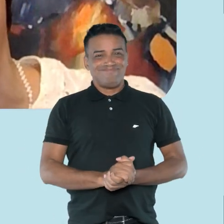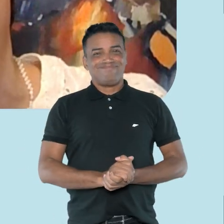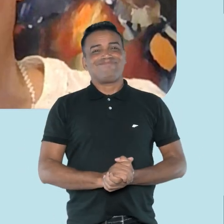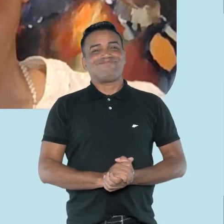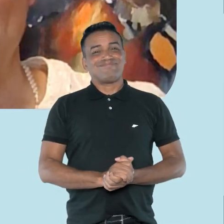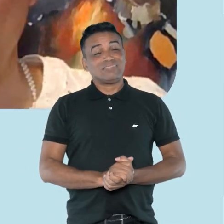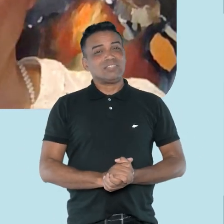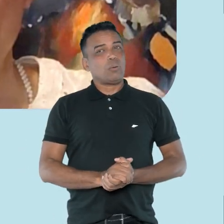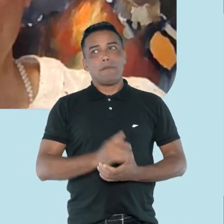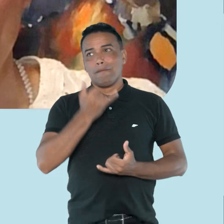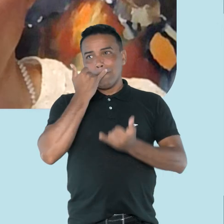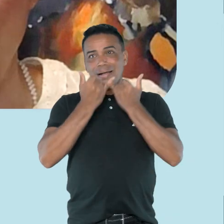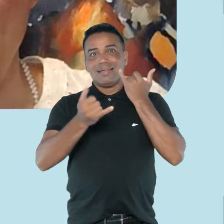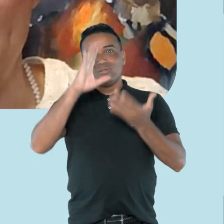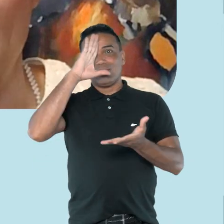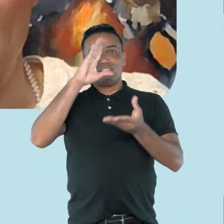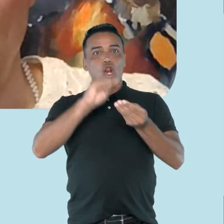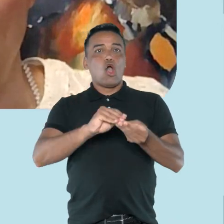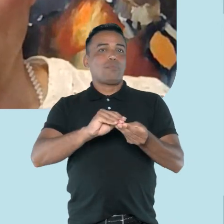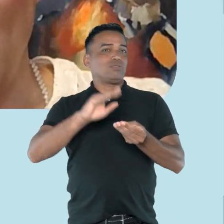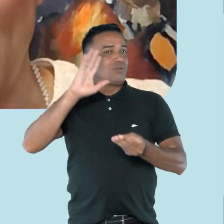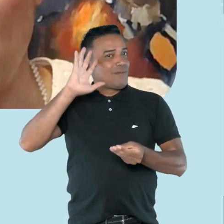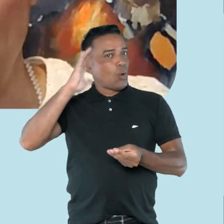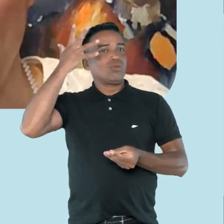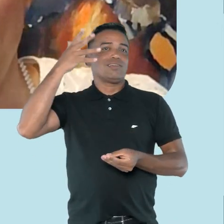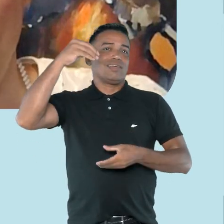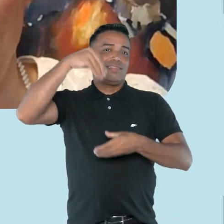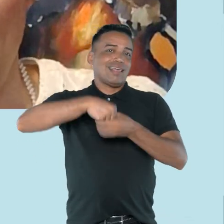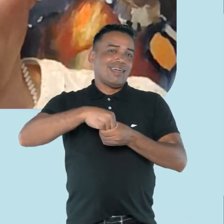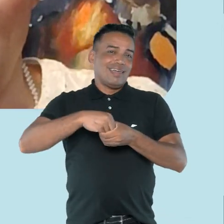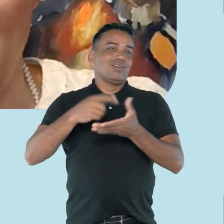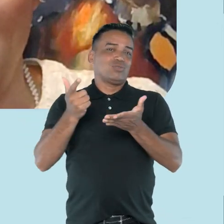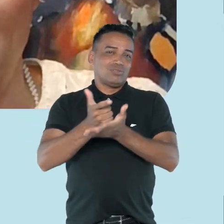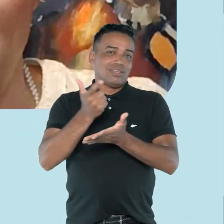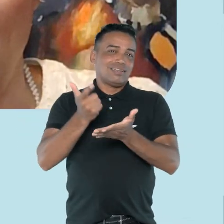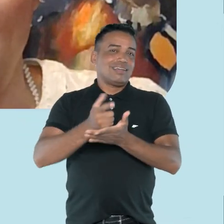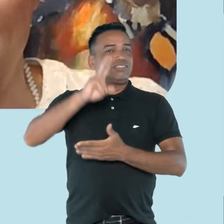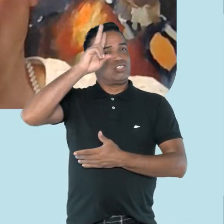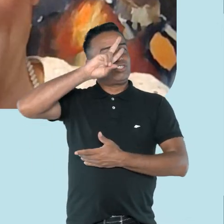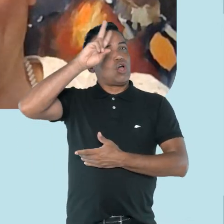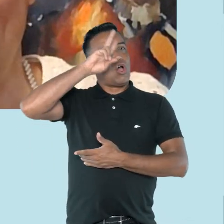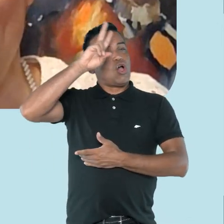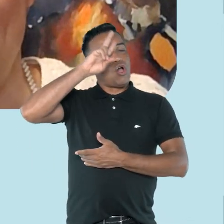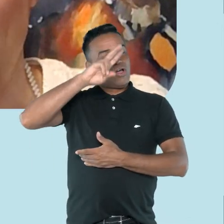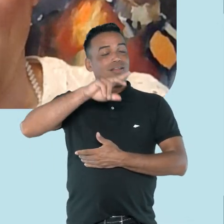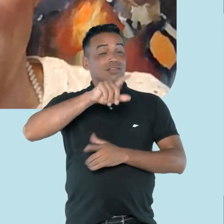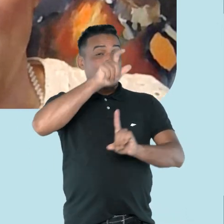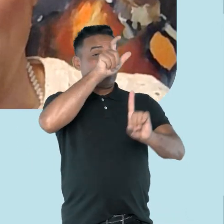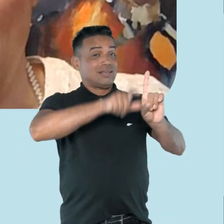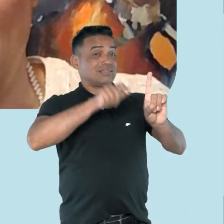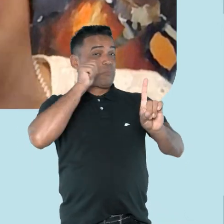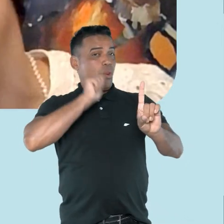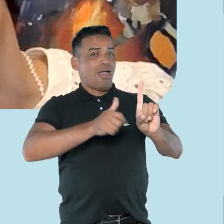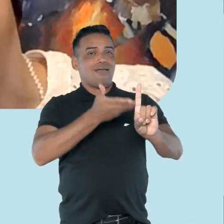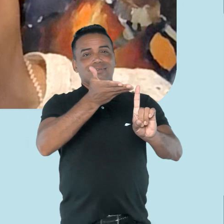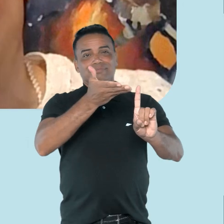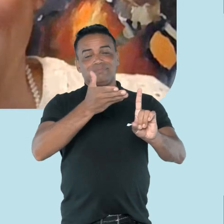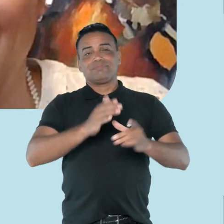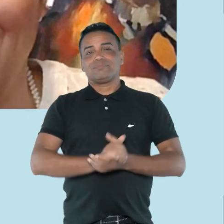Isso, quase como uma sinopse assim, do que vai acontecer, uma apresentação dessa